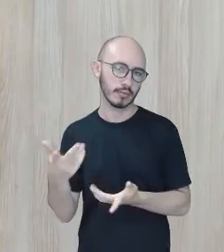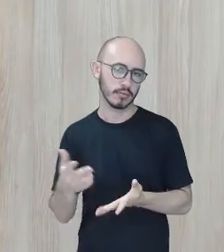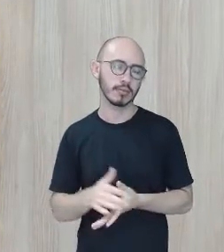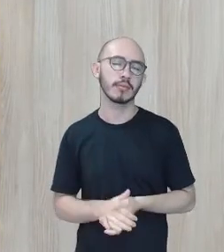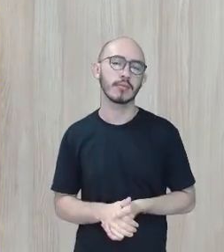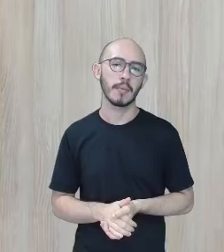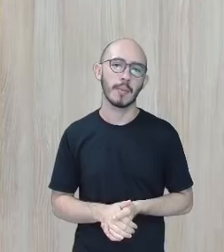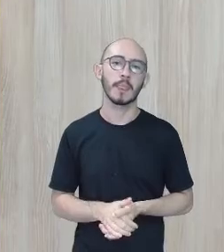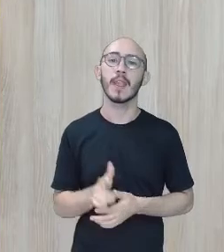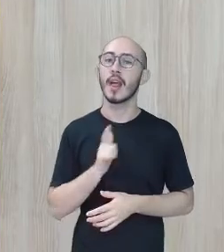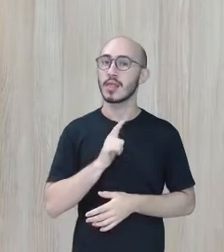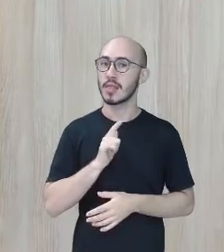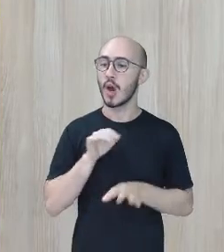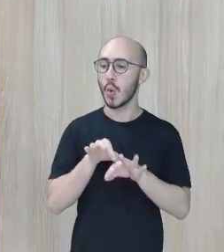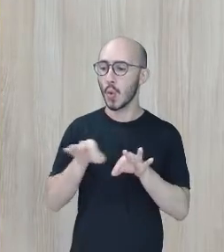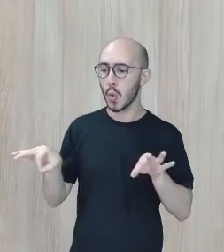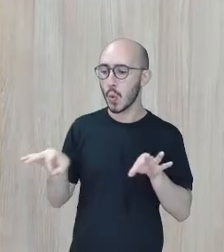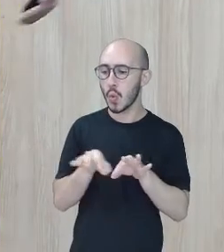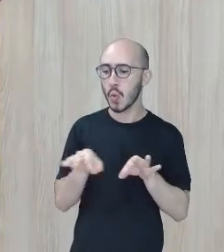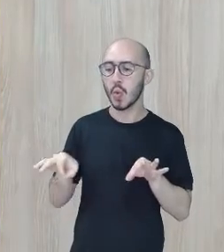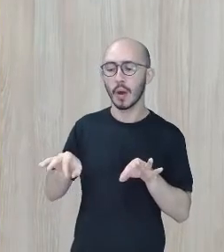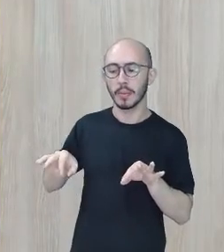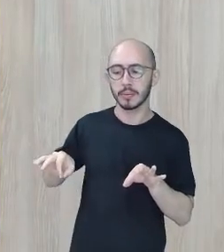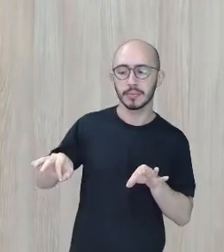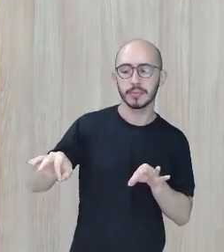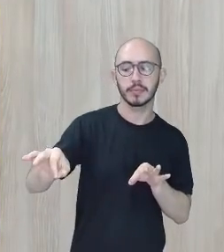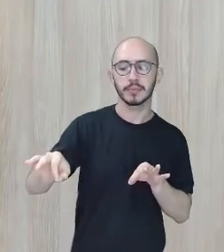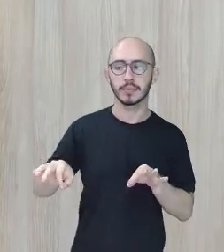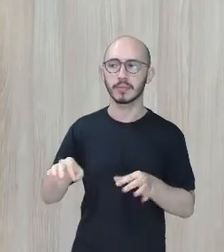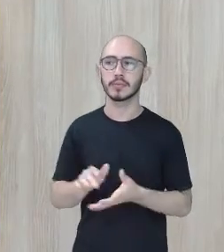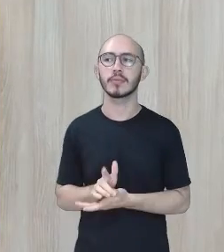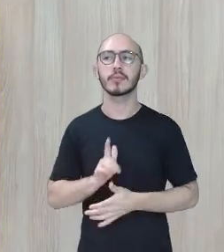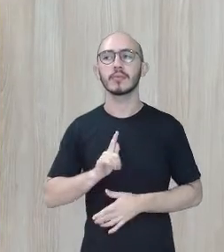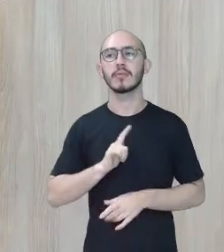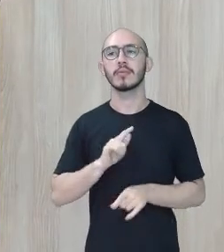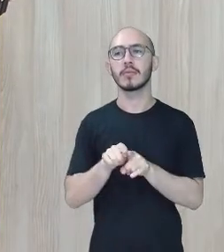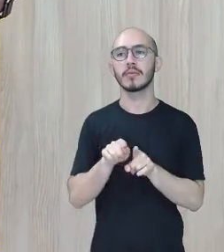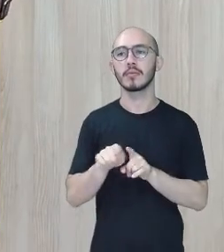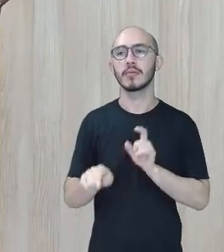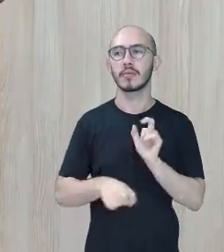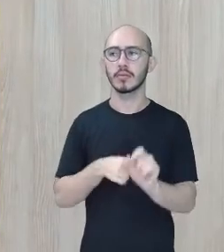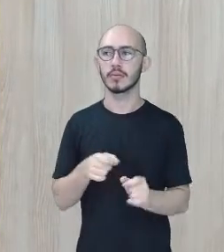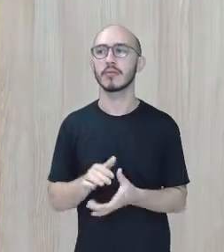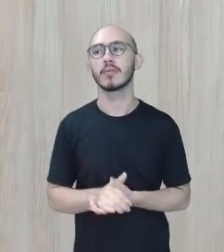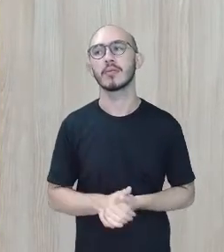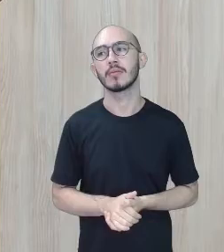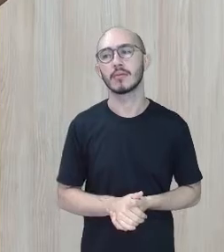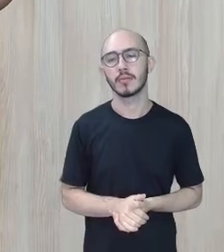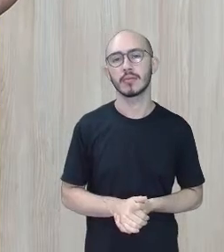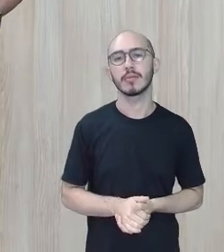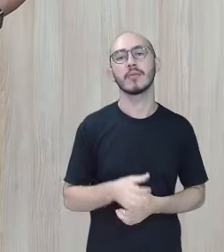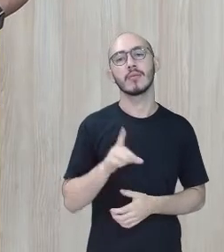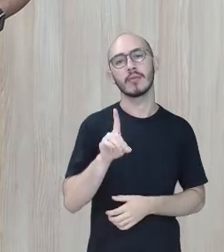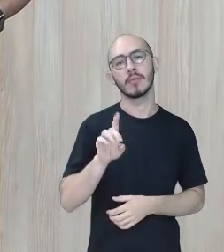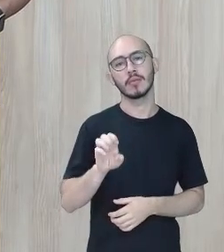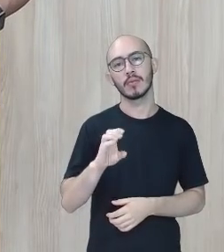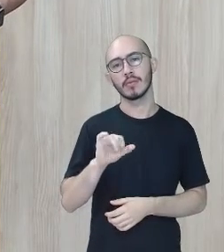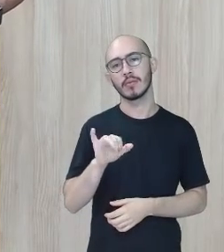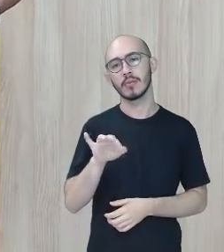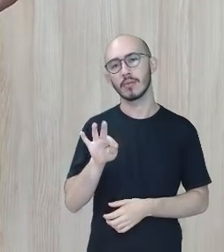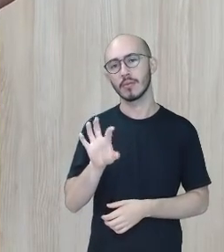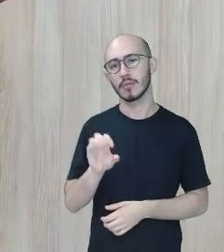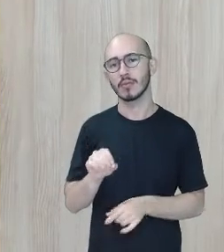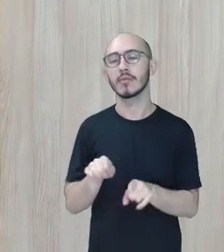tem aí as medidas de comprimento, que são metro, aí você tem os submúltiplos, que são decímetro, centímetro